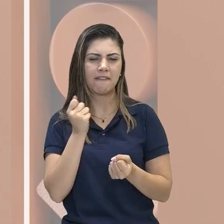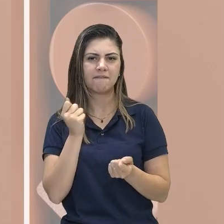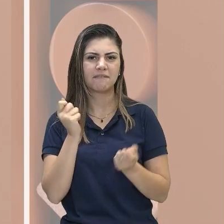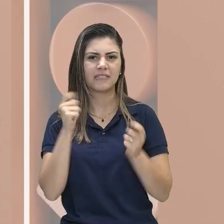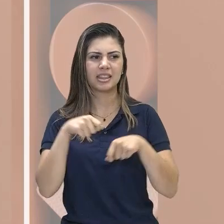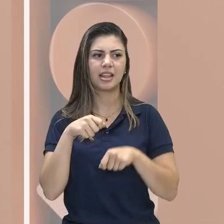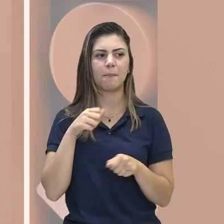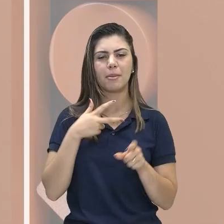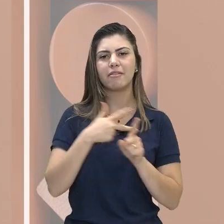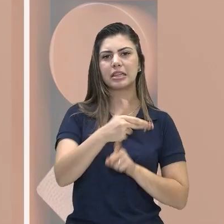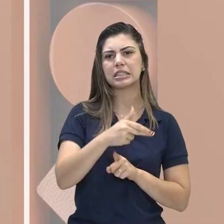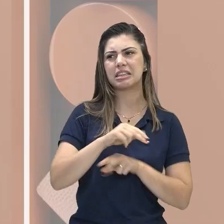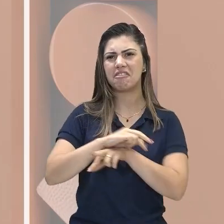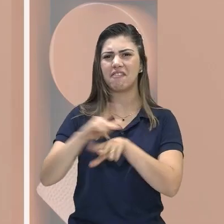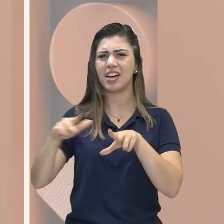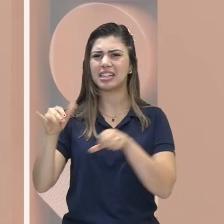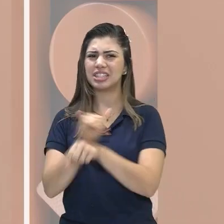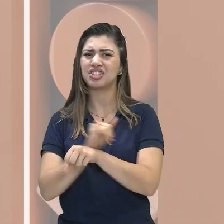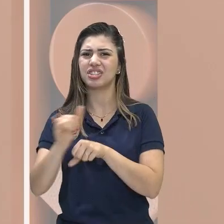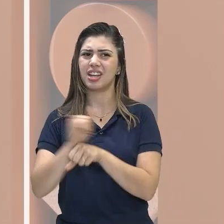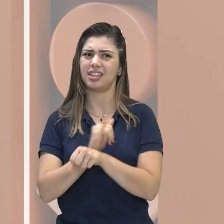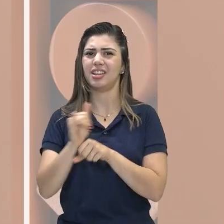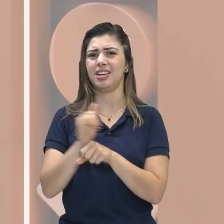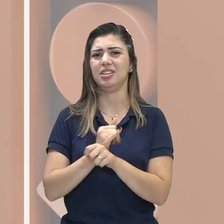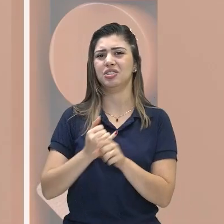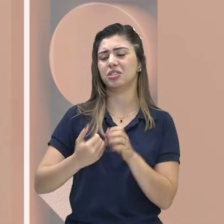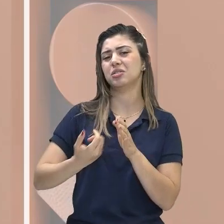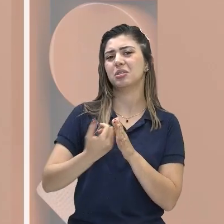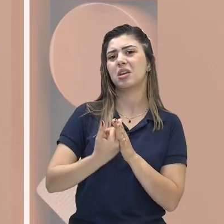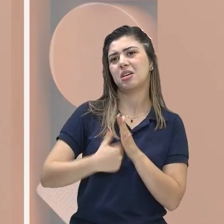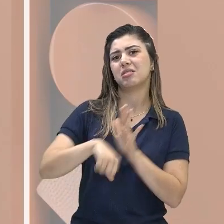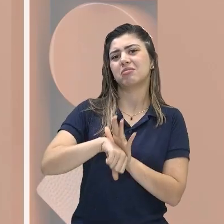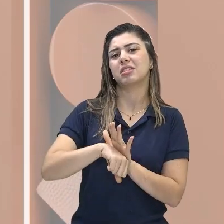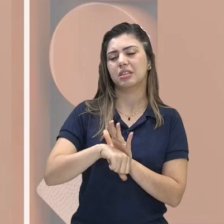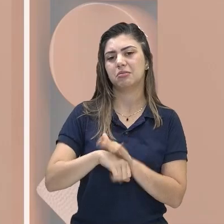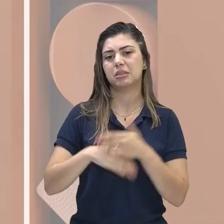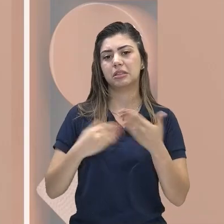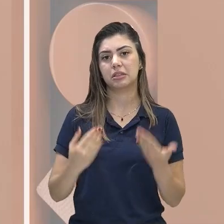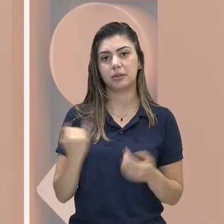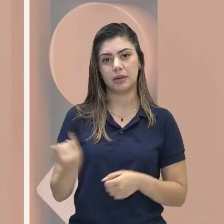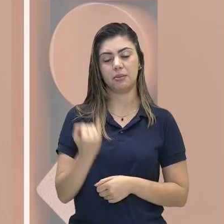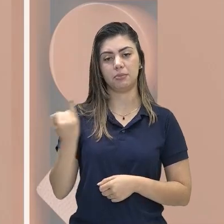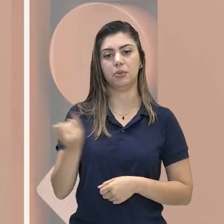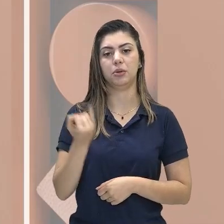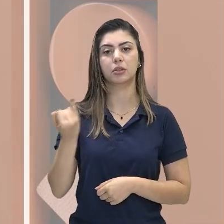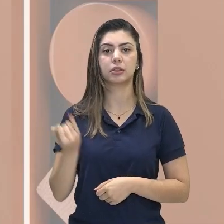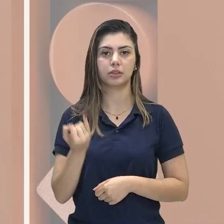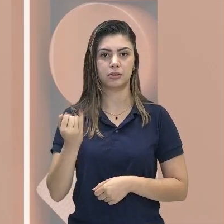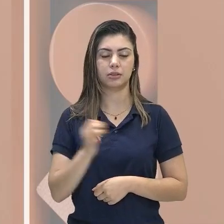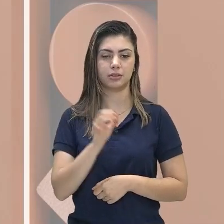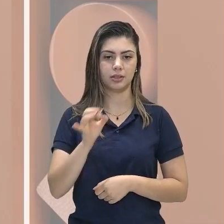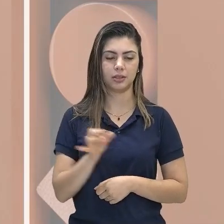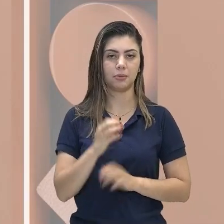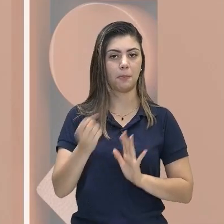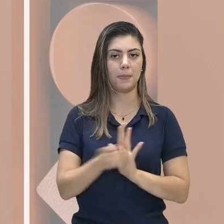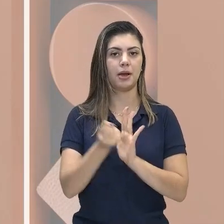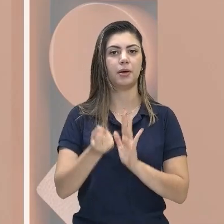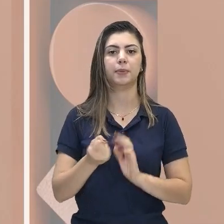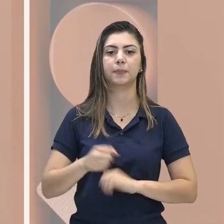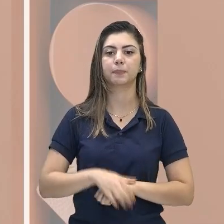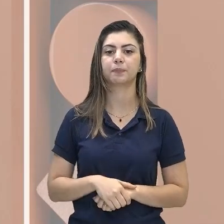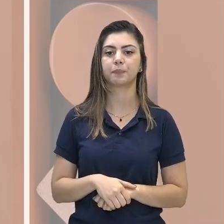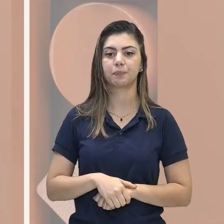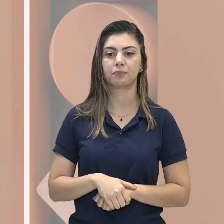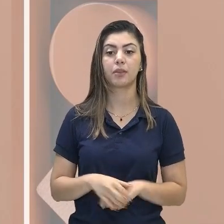os Estados Unidos, certo? Então, esse também é um ponto bastante crucial da Guerra Fria. Nós temos